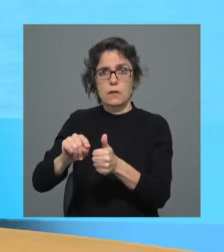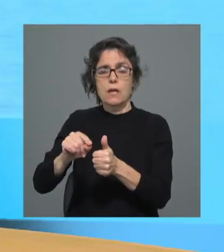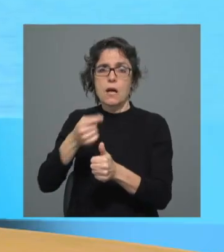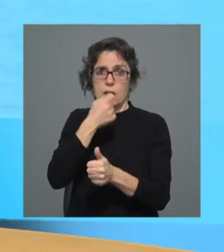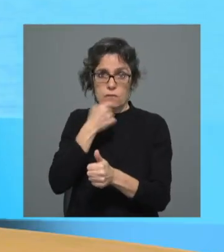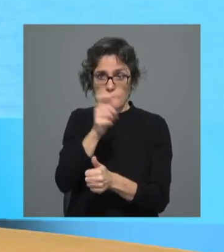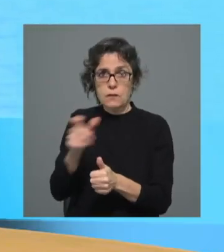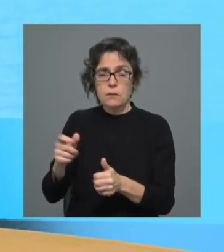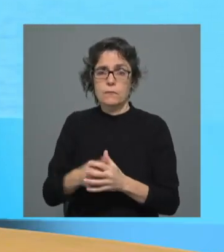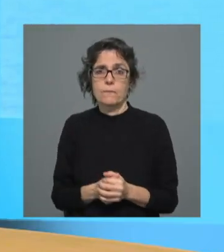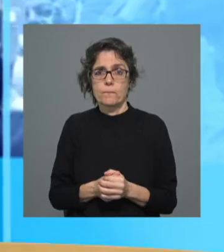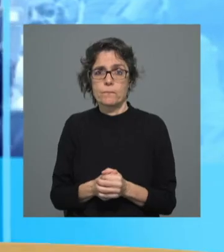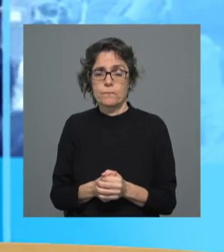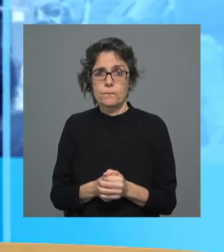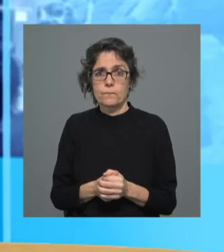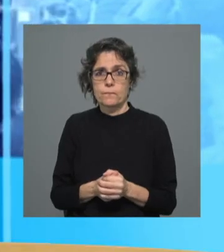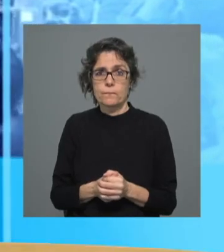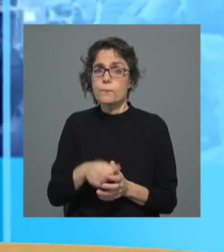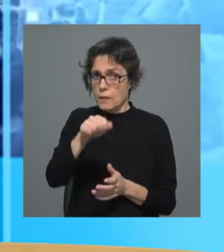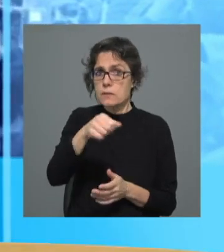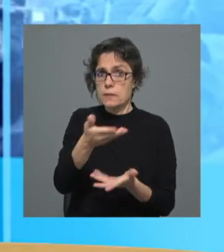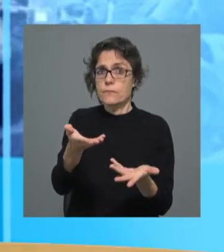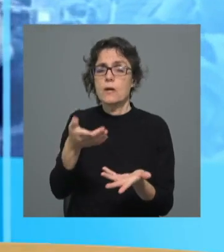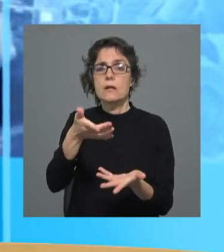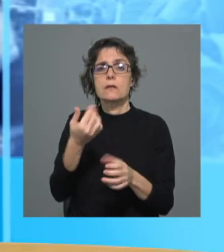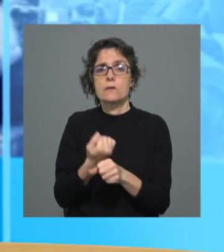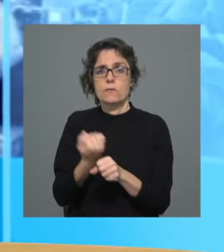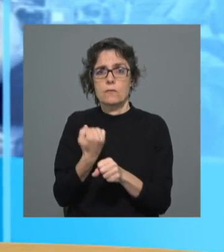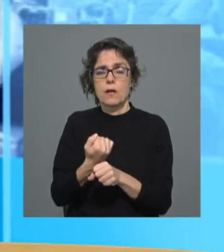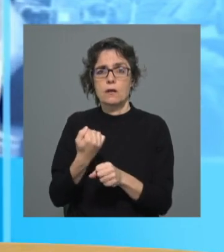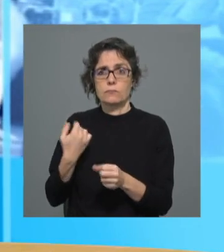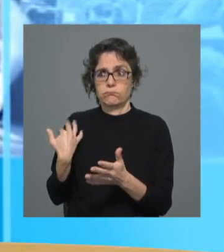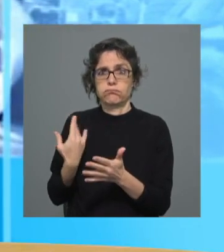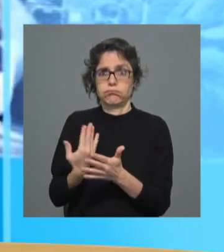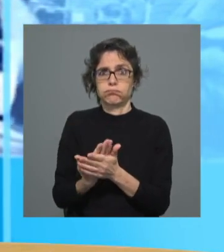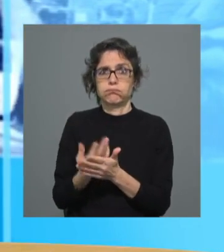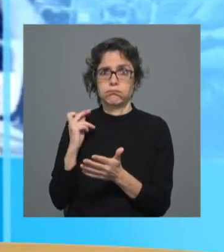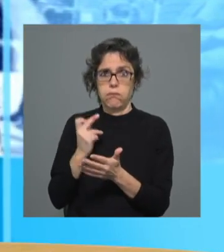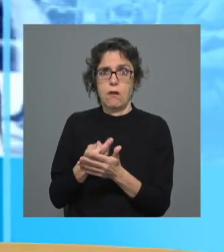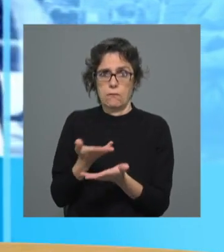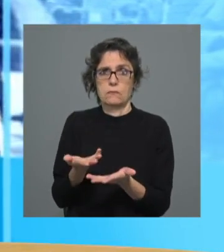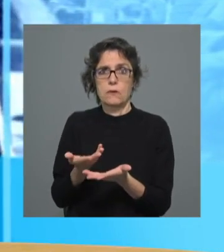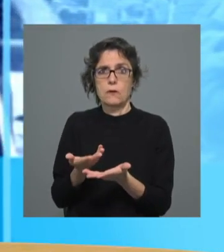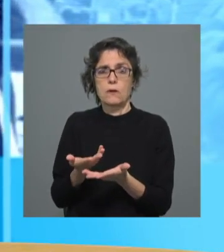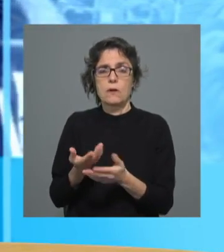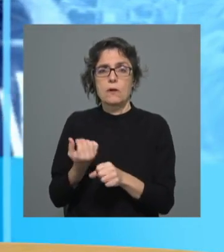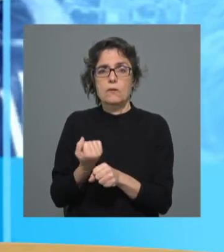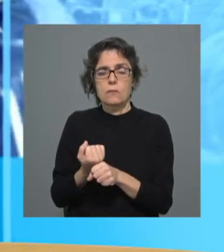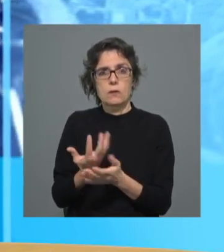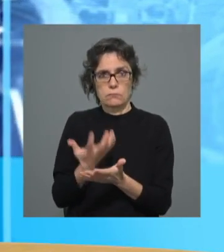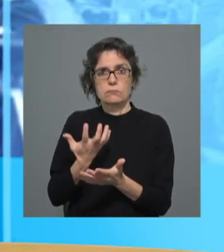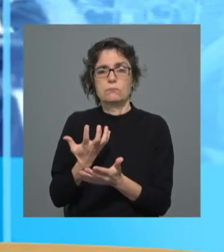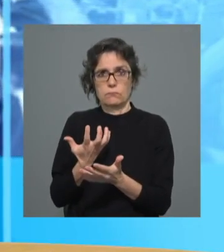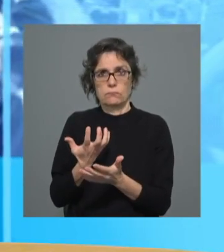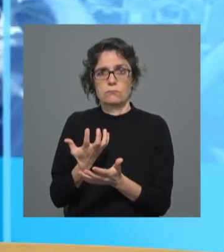vítimas. Eu acho que esse é um dos grandes trabalhos que tem vindo a ser feito nos últimos anos, como insisto,